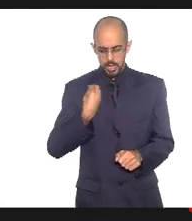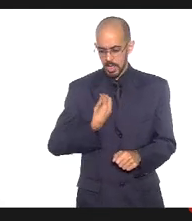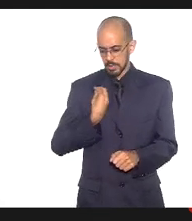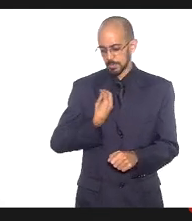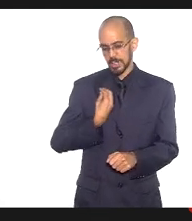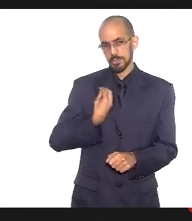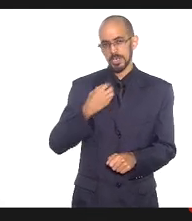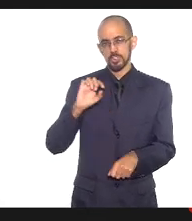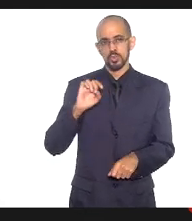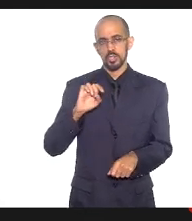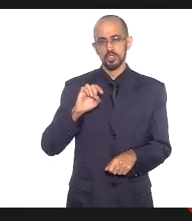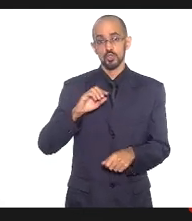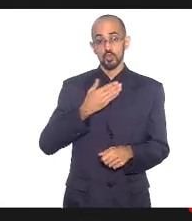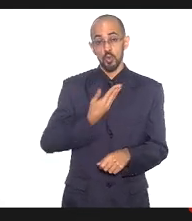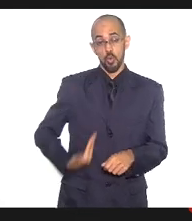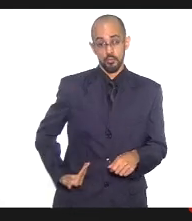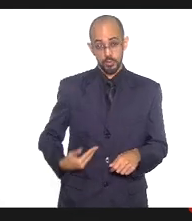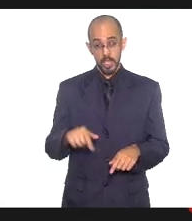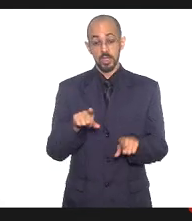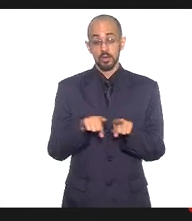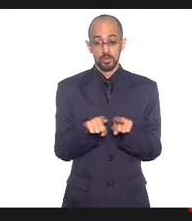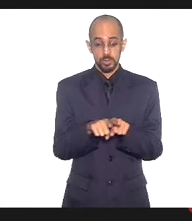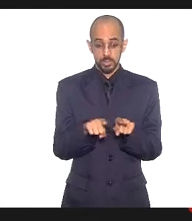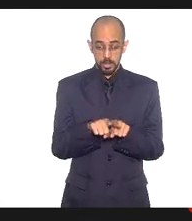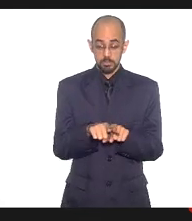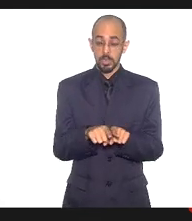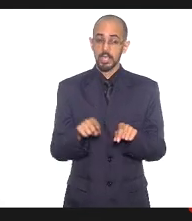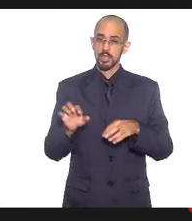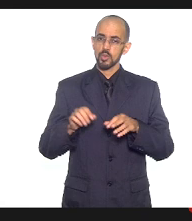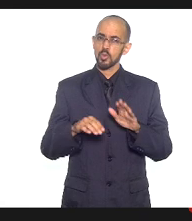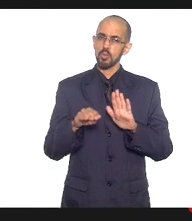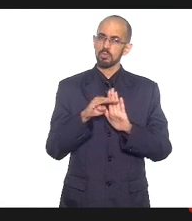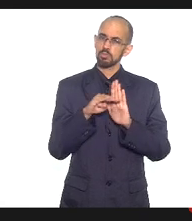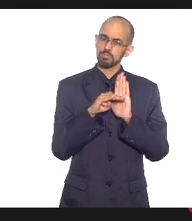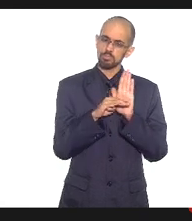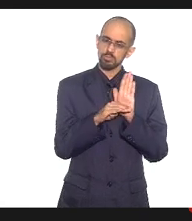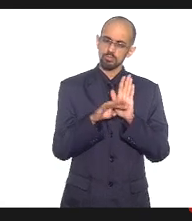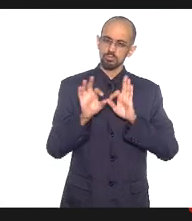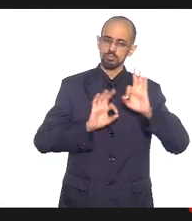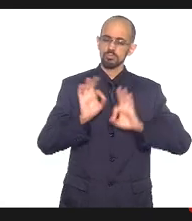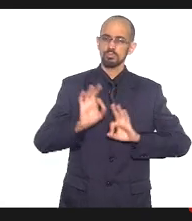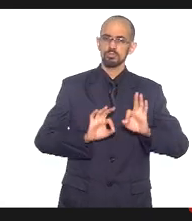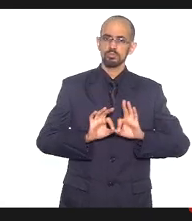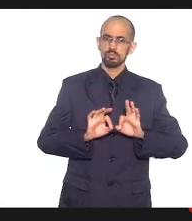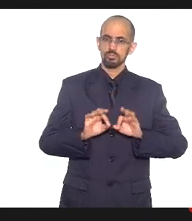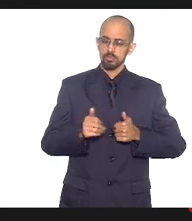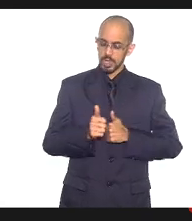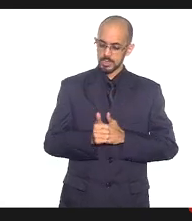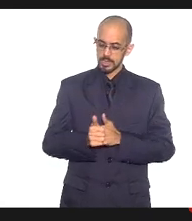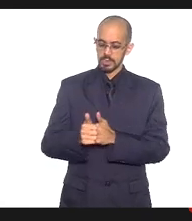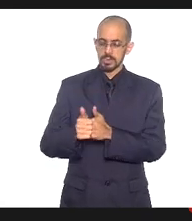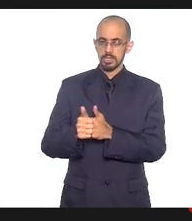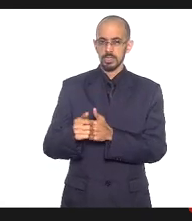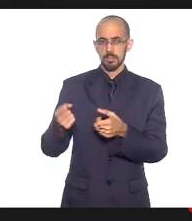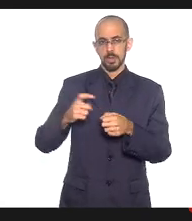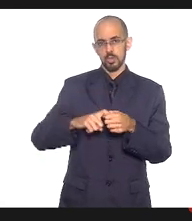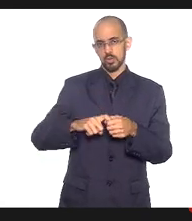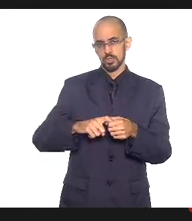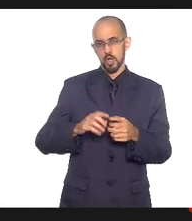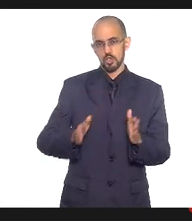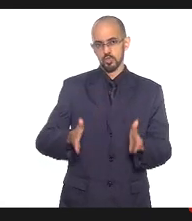governamentais, uma proposta de plano de atividade para aquele ano ou uma proposta de orçamento a ser seguida pelo consórcio ao longo de um